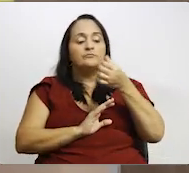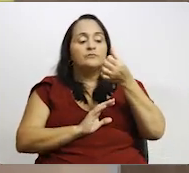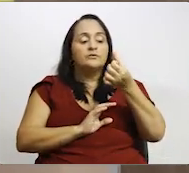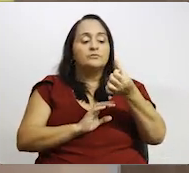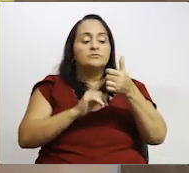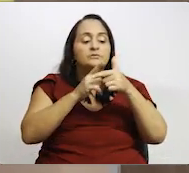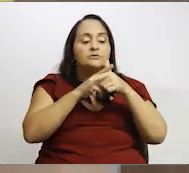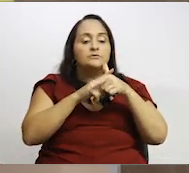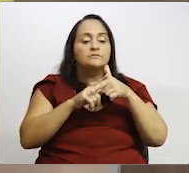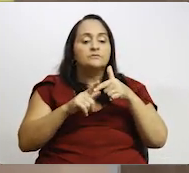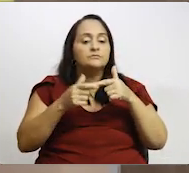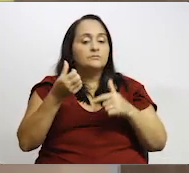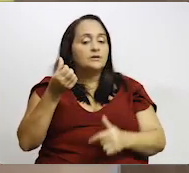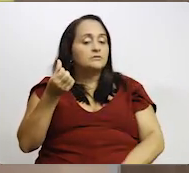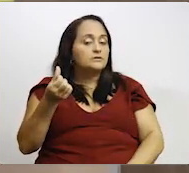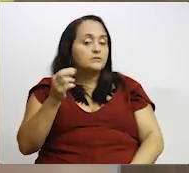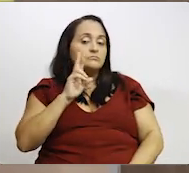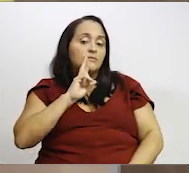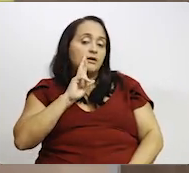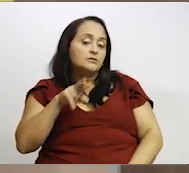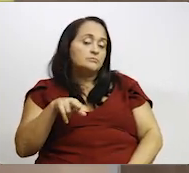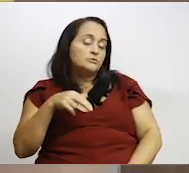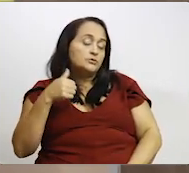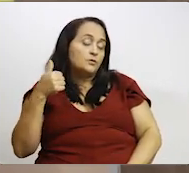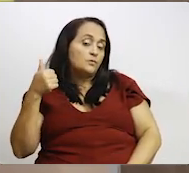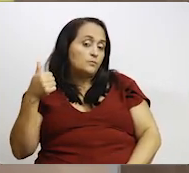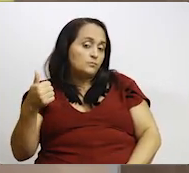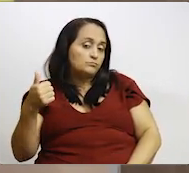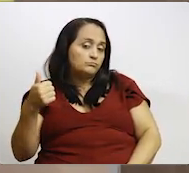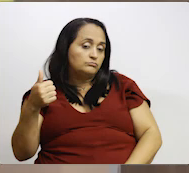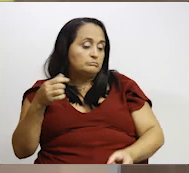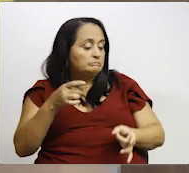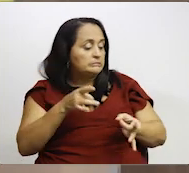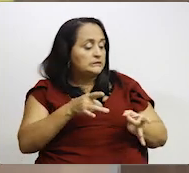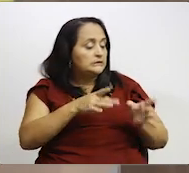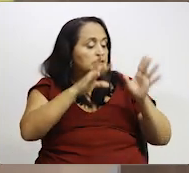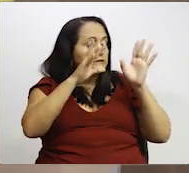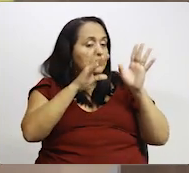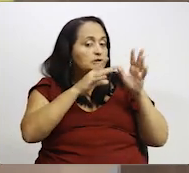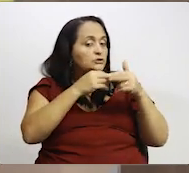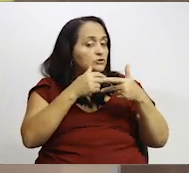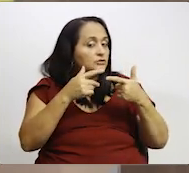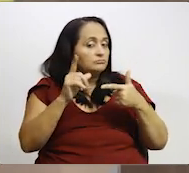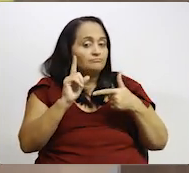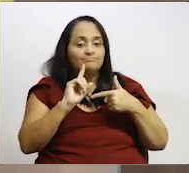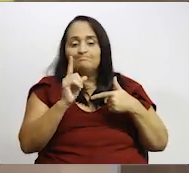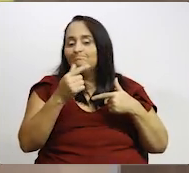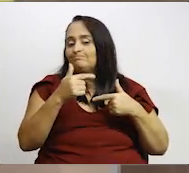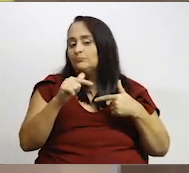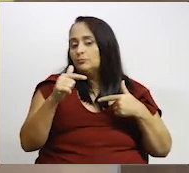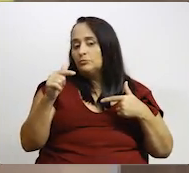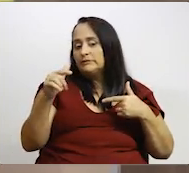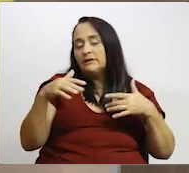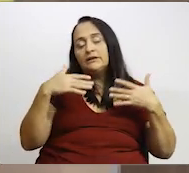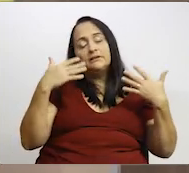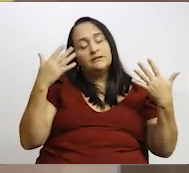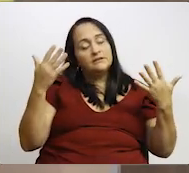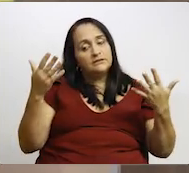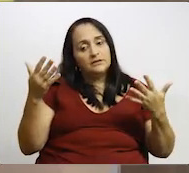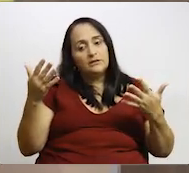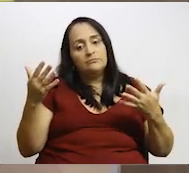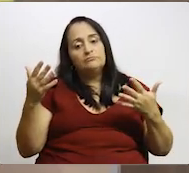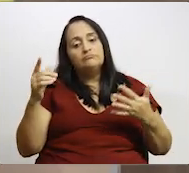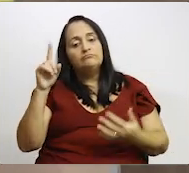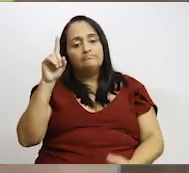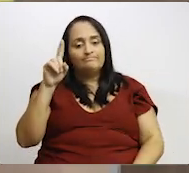Então, 6 dividido para 6 dá 1 e não sobra resto. Então, é justamente esse 1